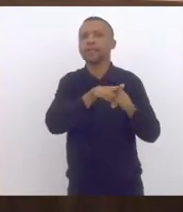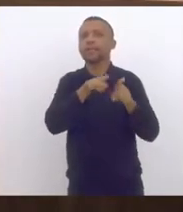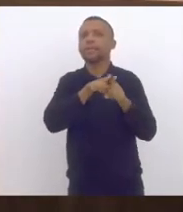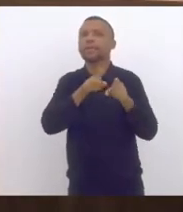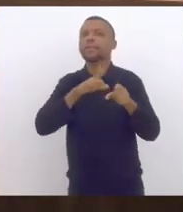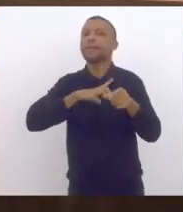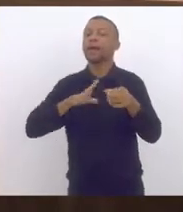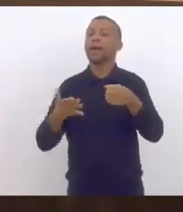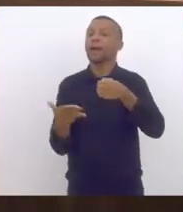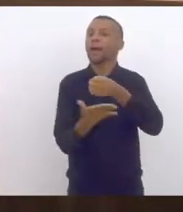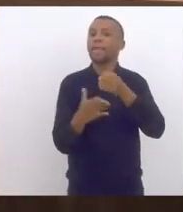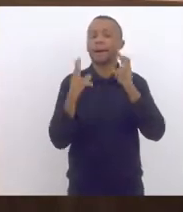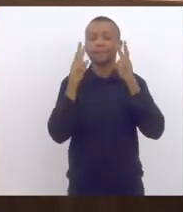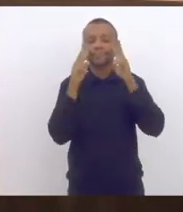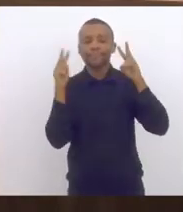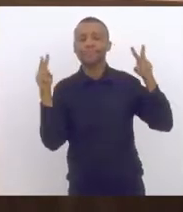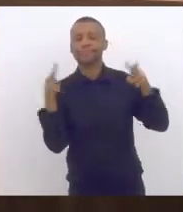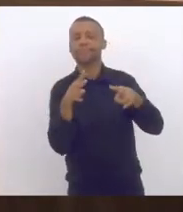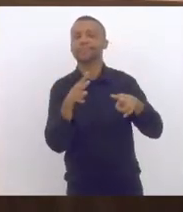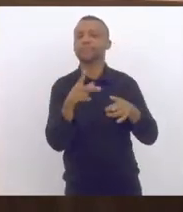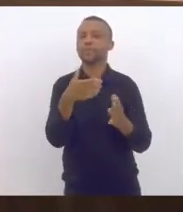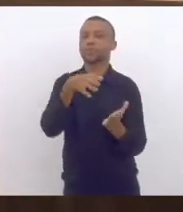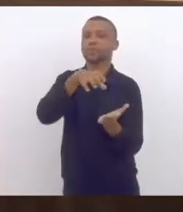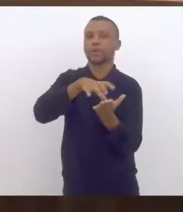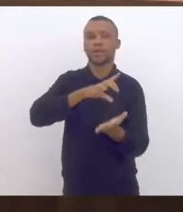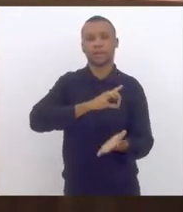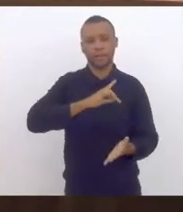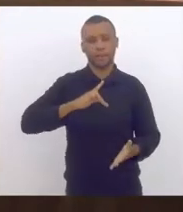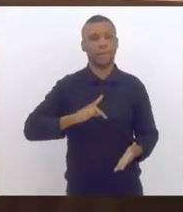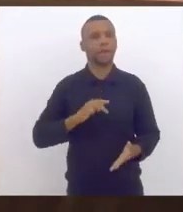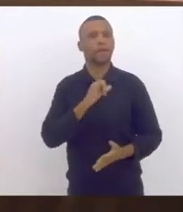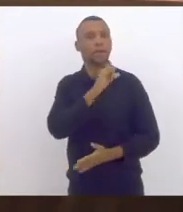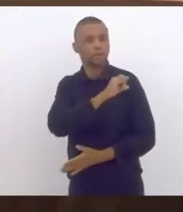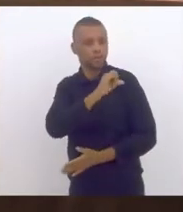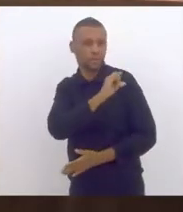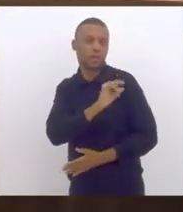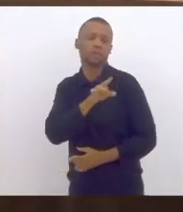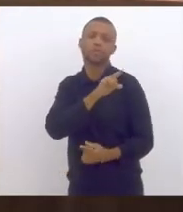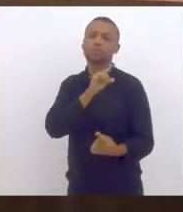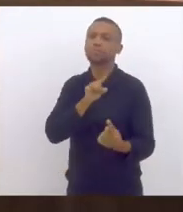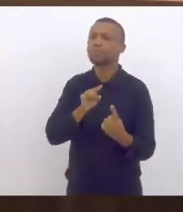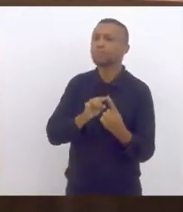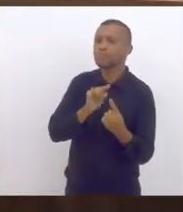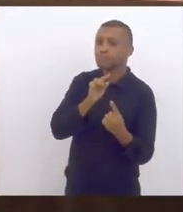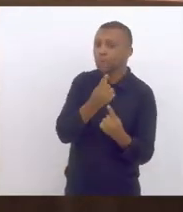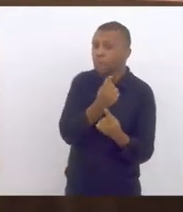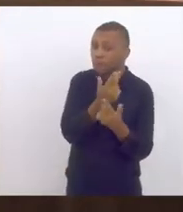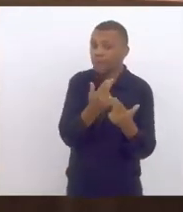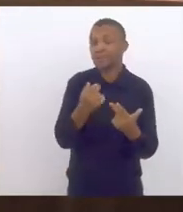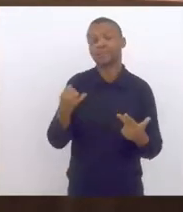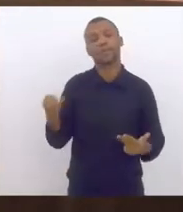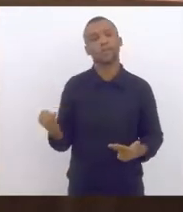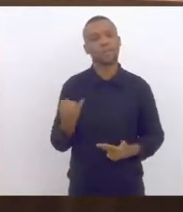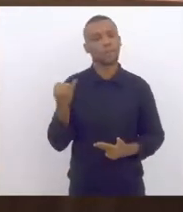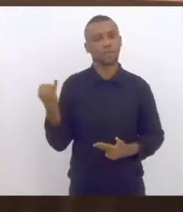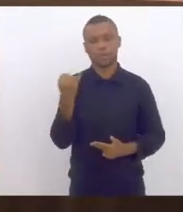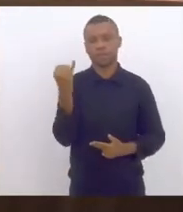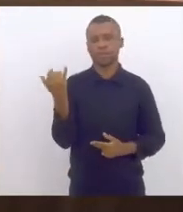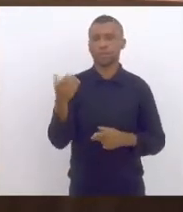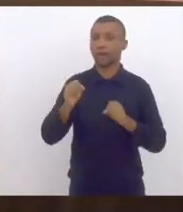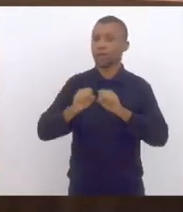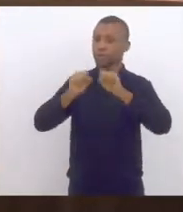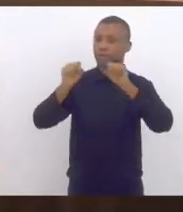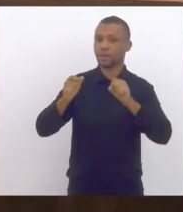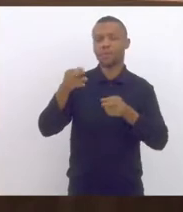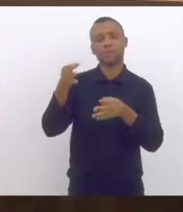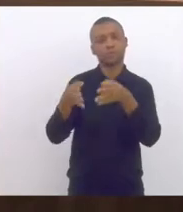cerne o reconhecimento da Defensoria Pública do Estado do Rio de Janeiro como algo fundamental para o sistema de justiça, para